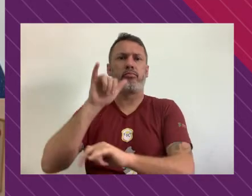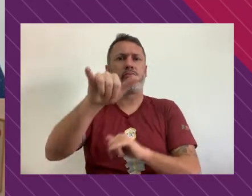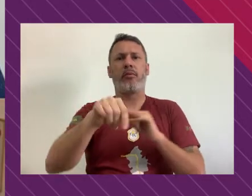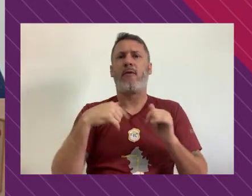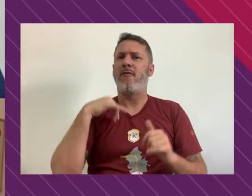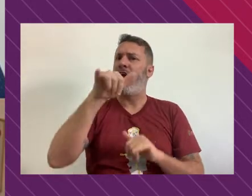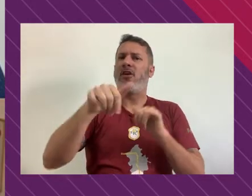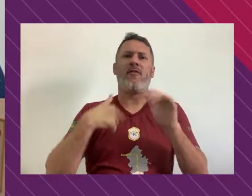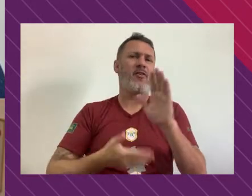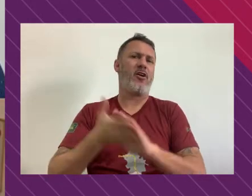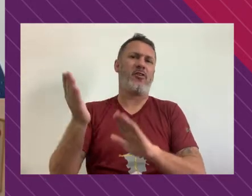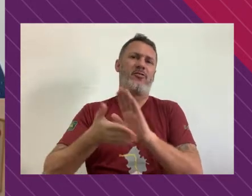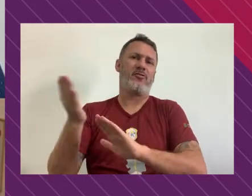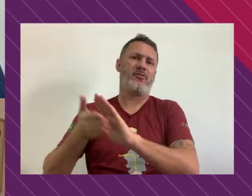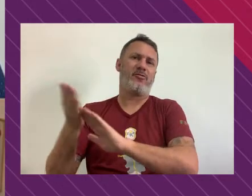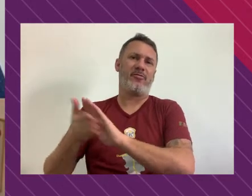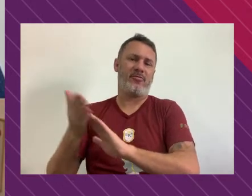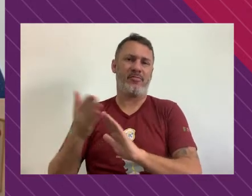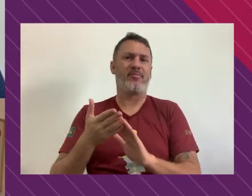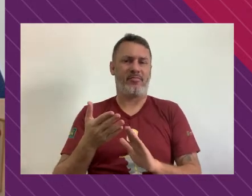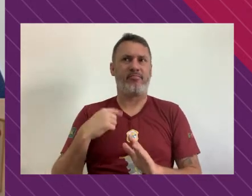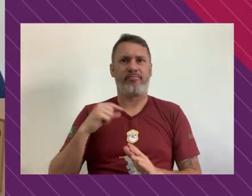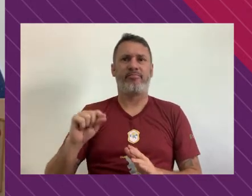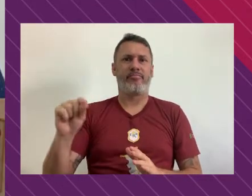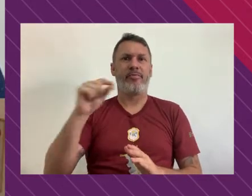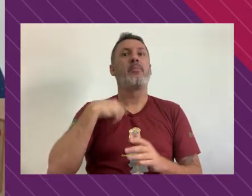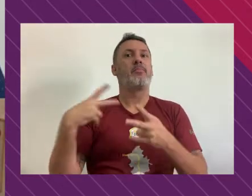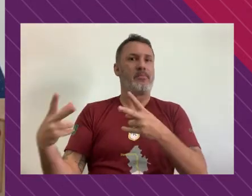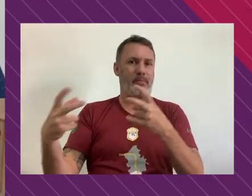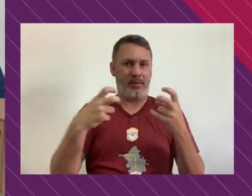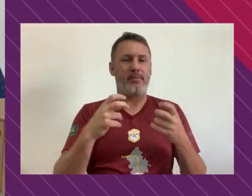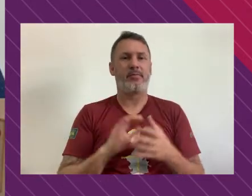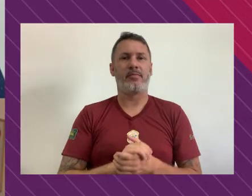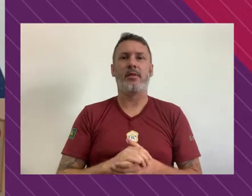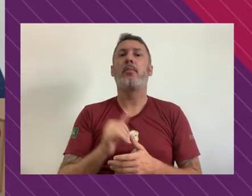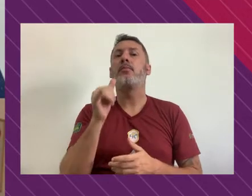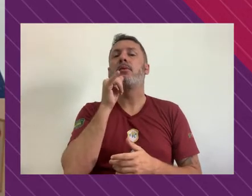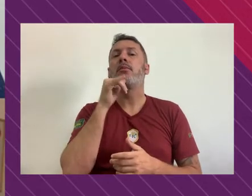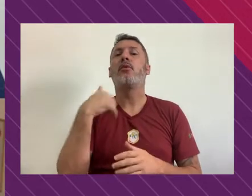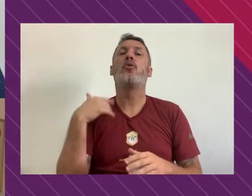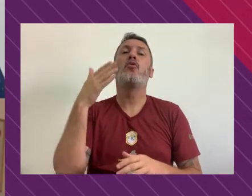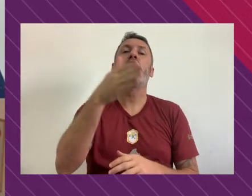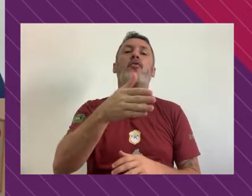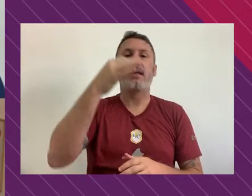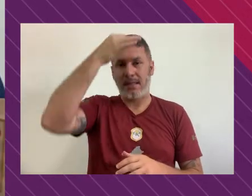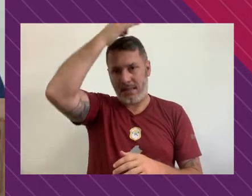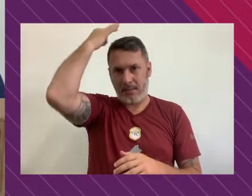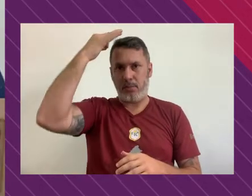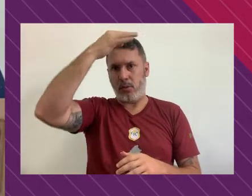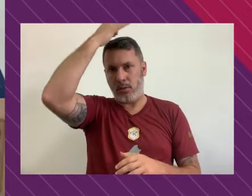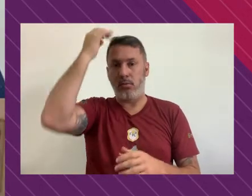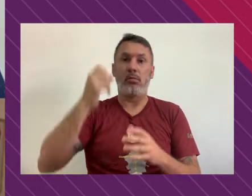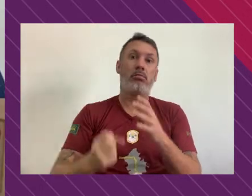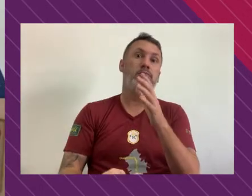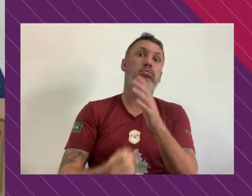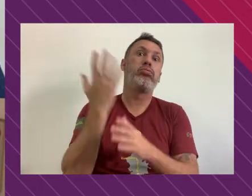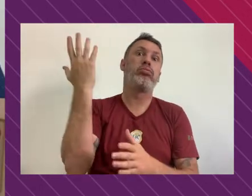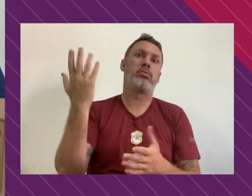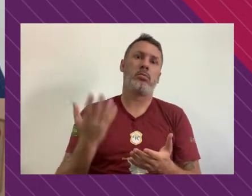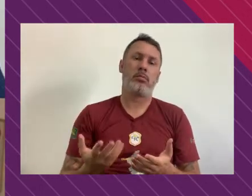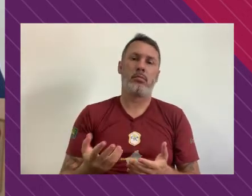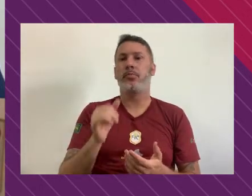crescimento dessa demanda em outras regiões do Brasil. Quantas vezes, por exemplo, a gente foi aí para o Espírito Santo atender clientes como, por exemplo, a EDP, que é um